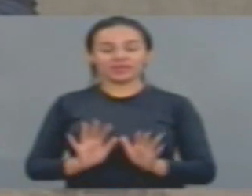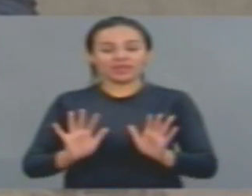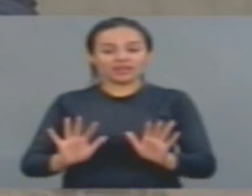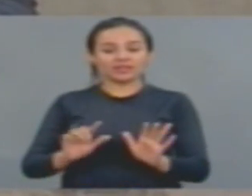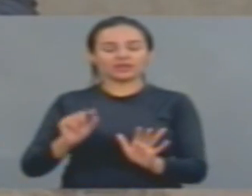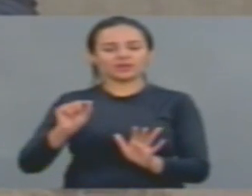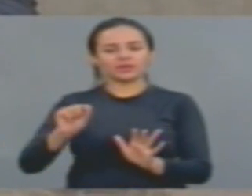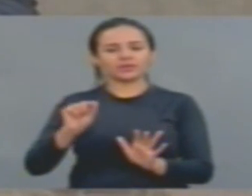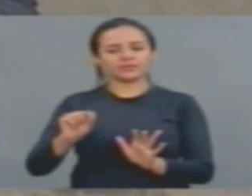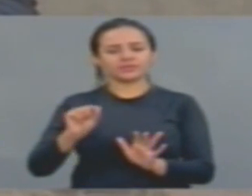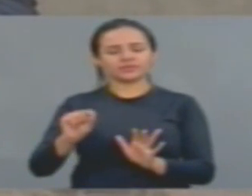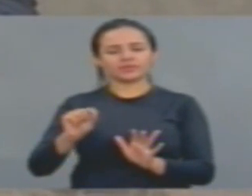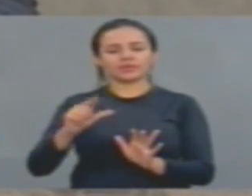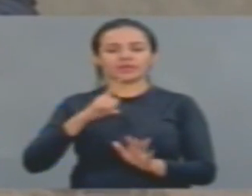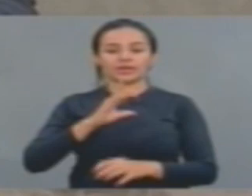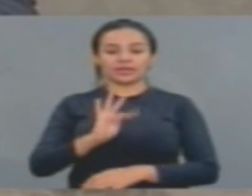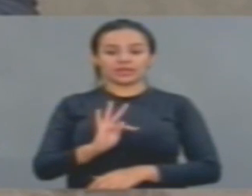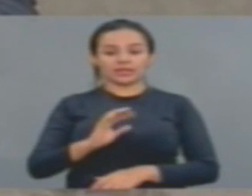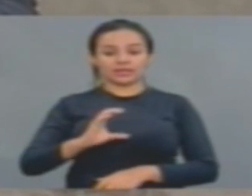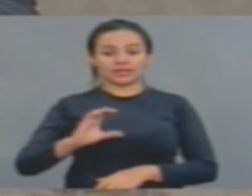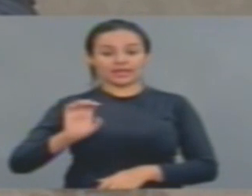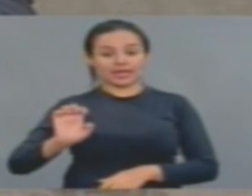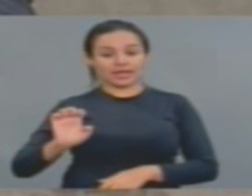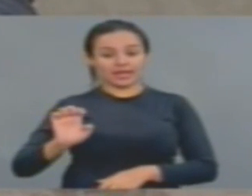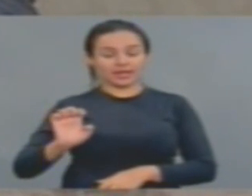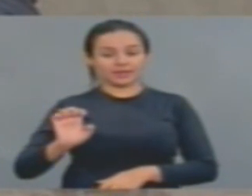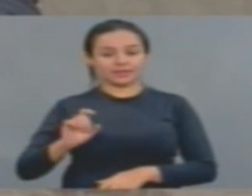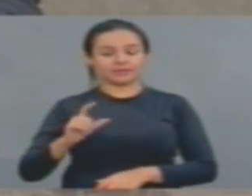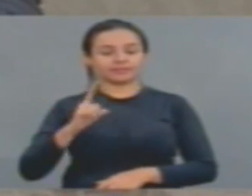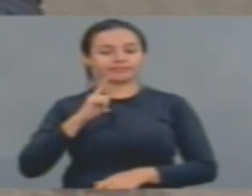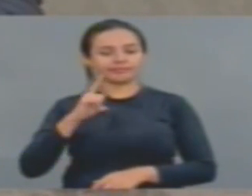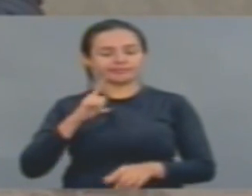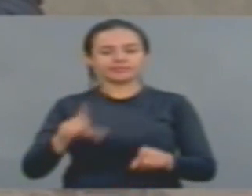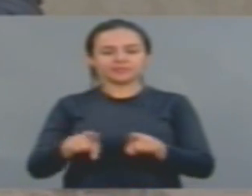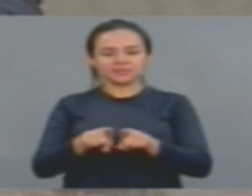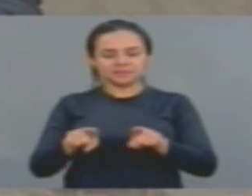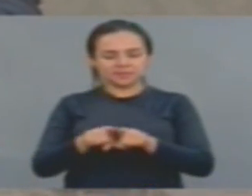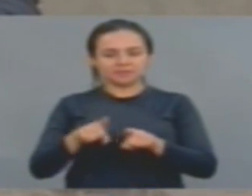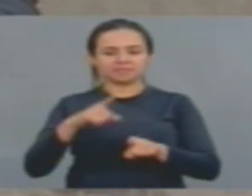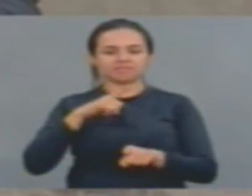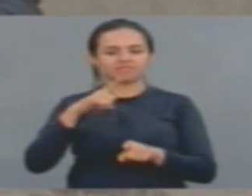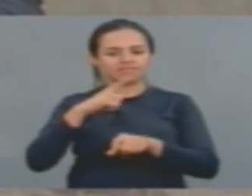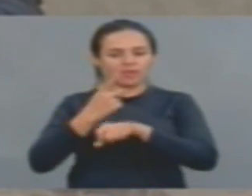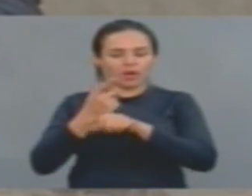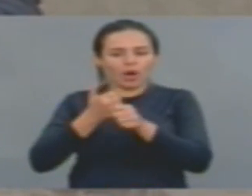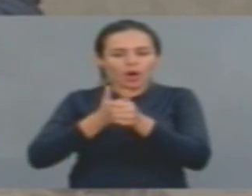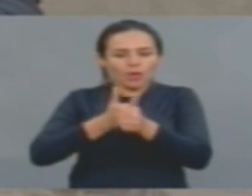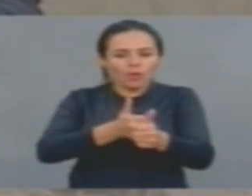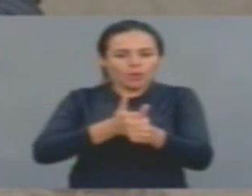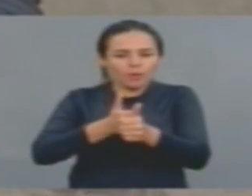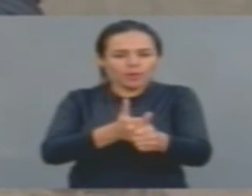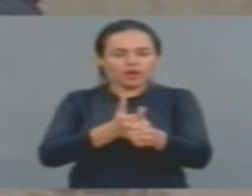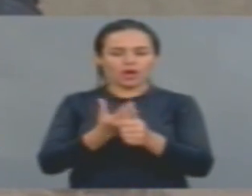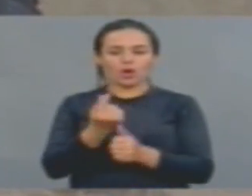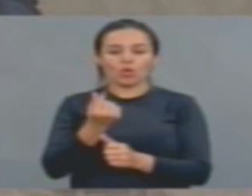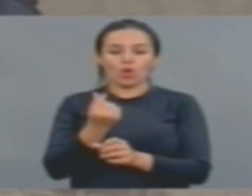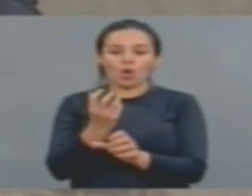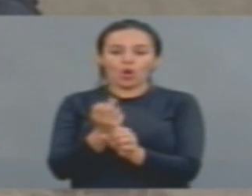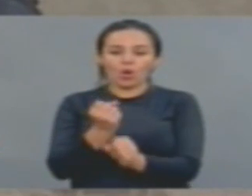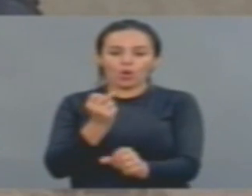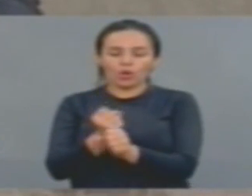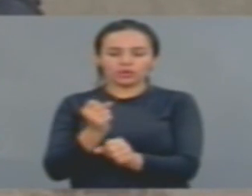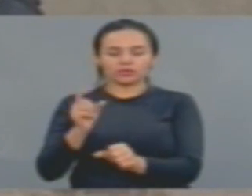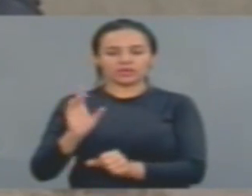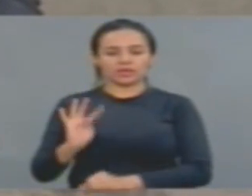o TCE, que também ele audita, ele acompanha essas contas, portanto, a gente tem que